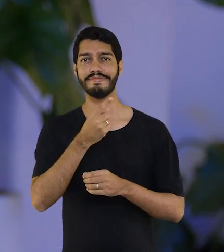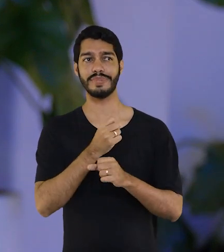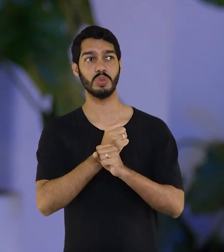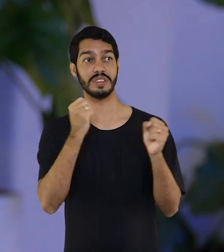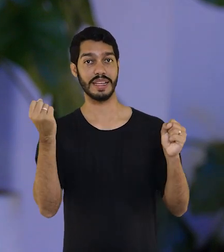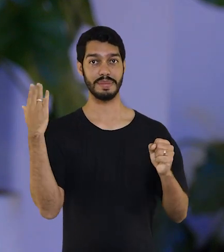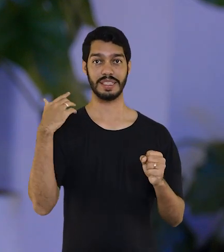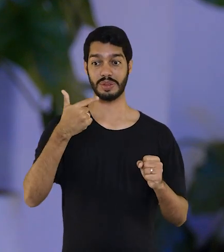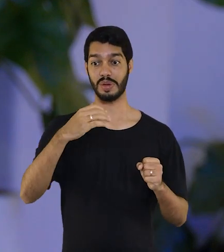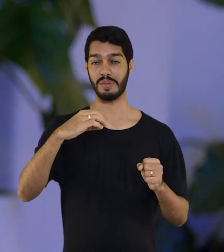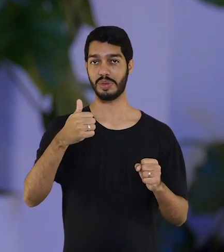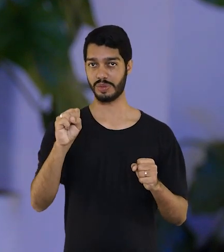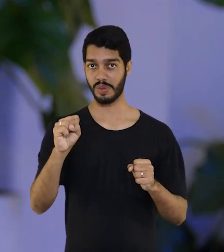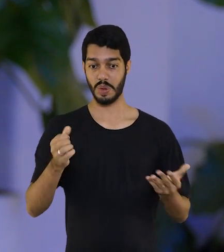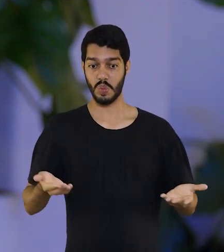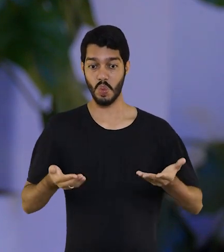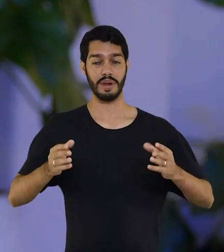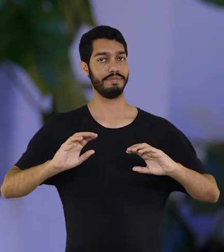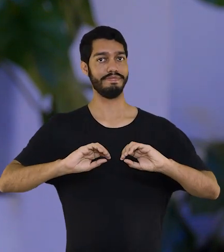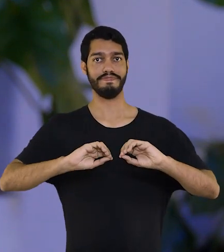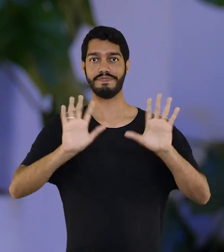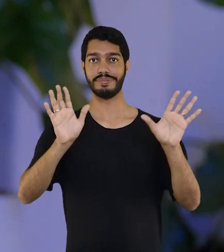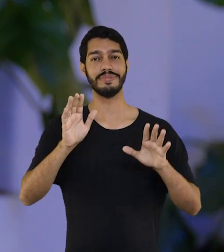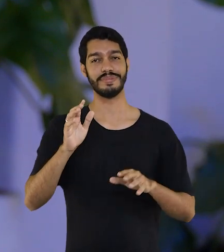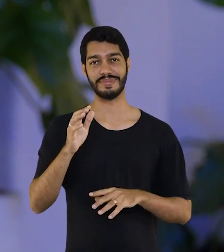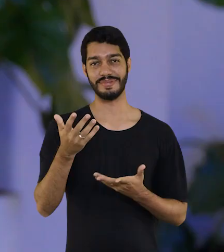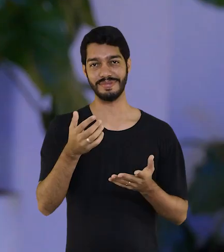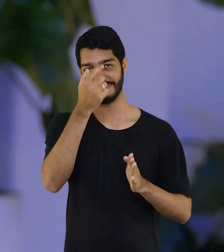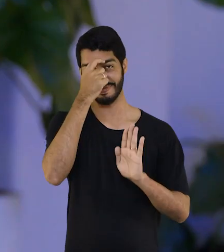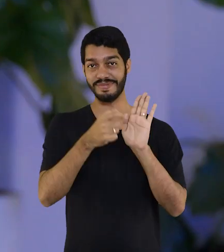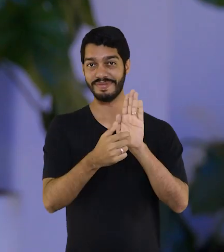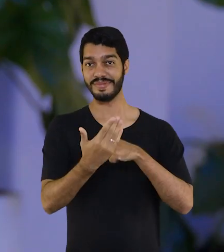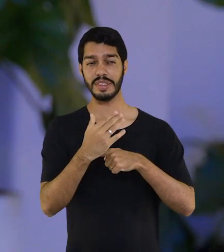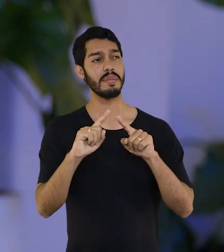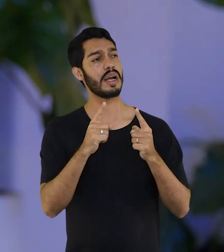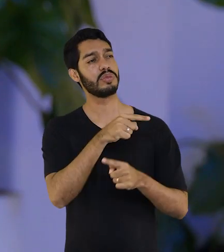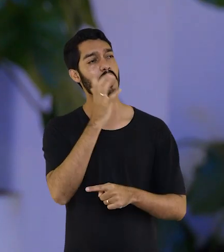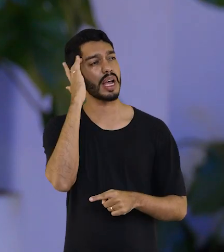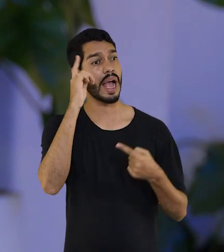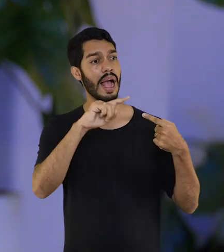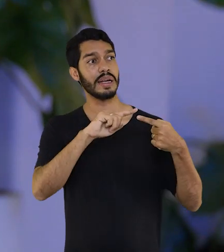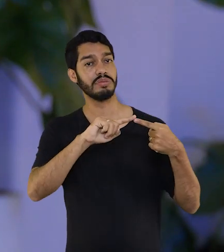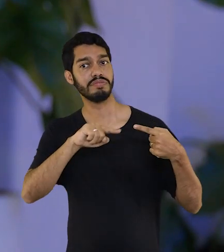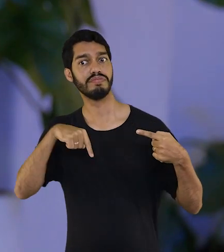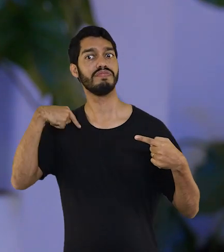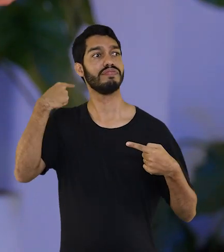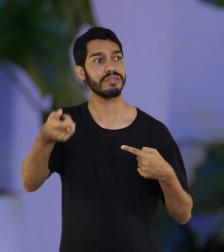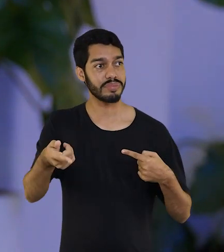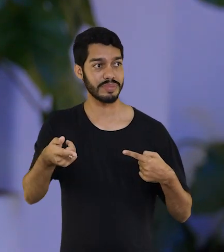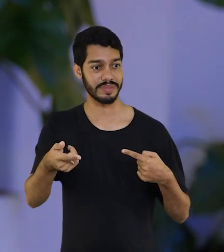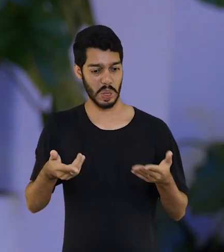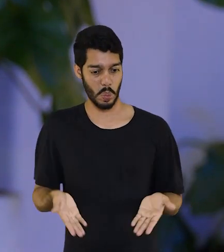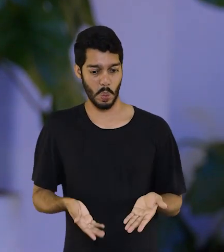não era possível em 2018 e que agora se tornou à luz da inteligência artificial. E eu queria entender o que você acha que é o próximo passo